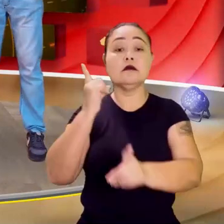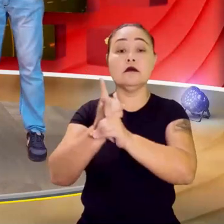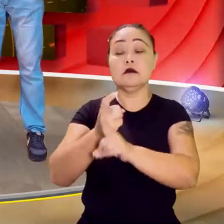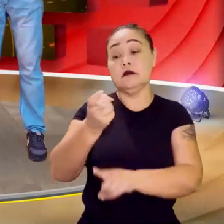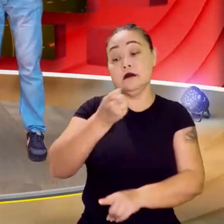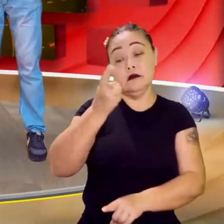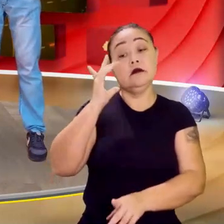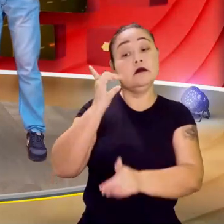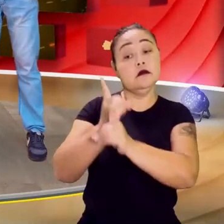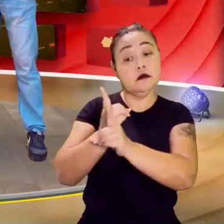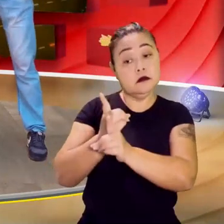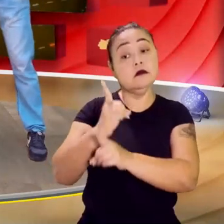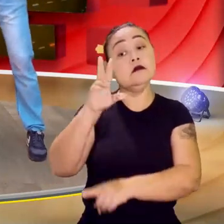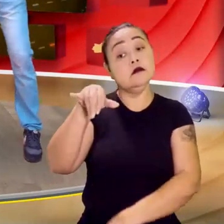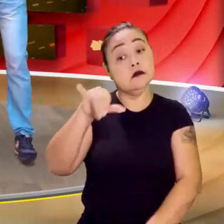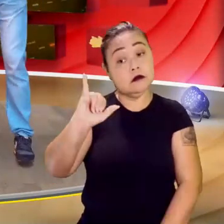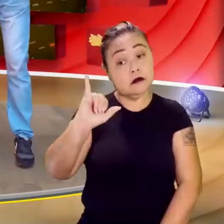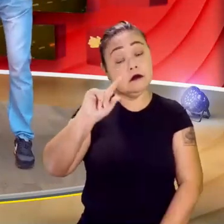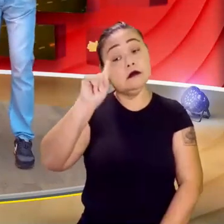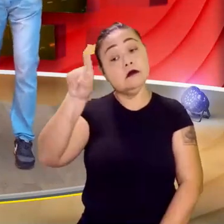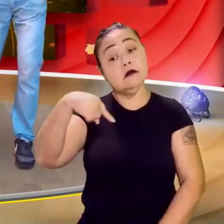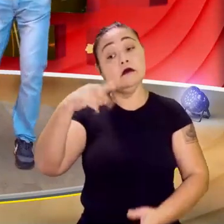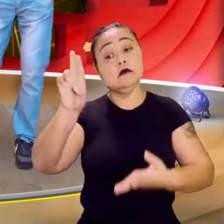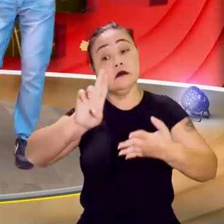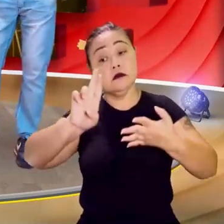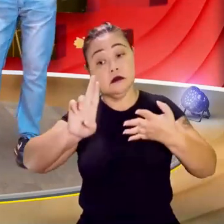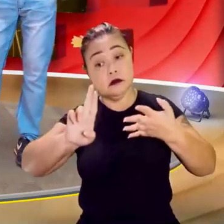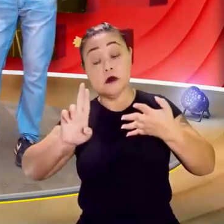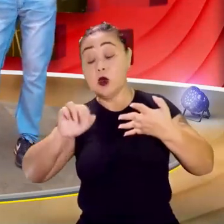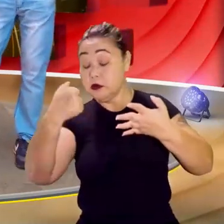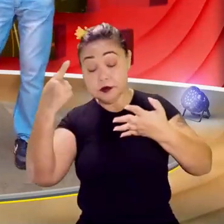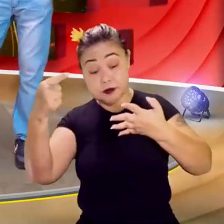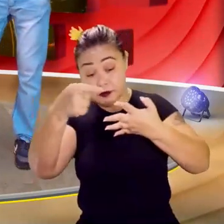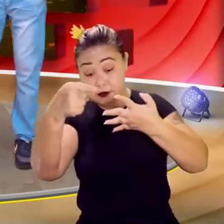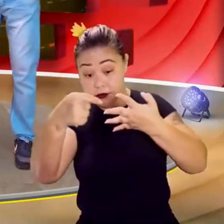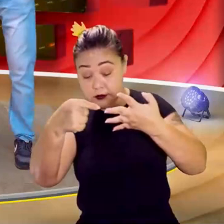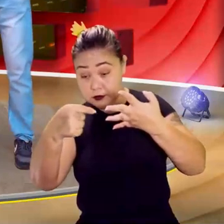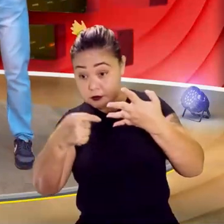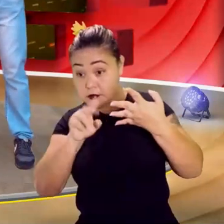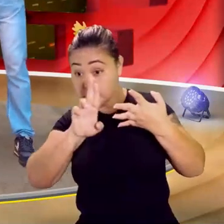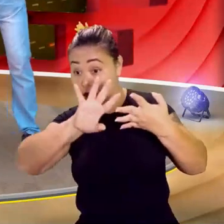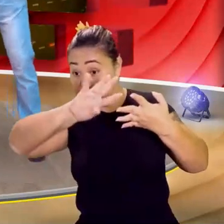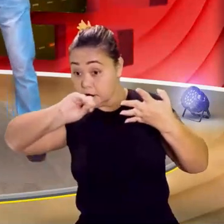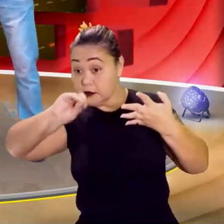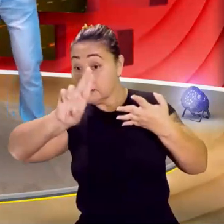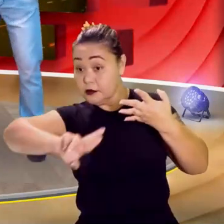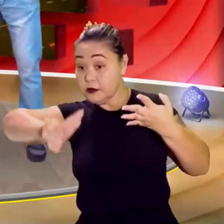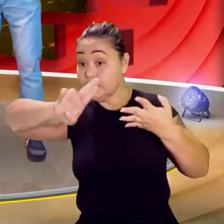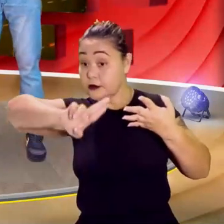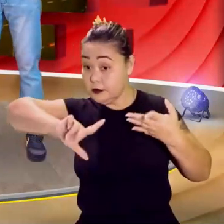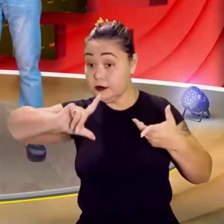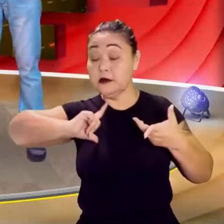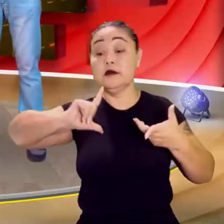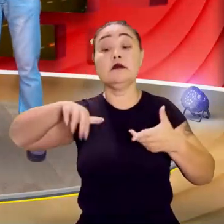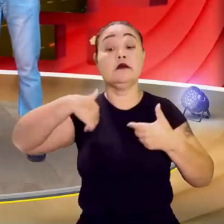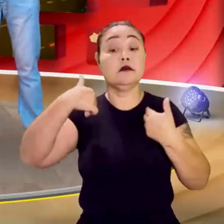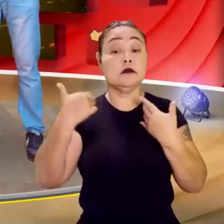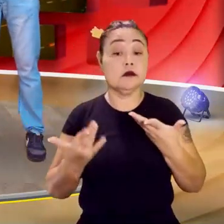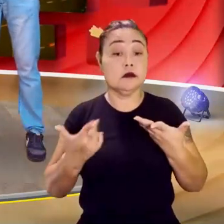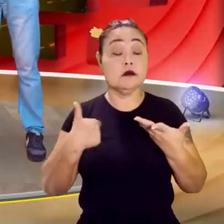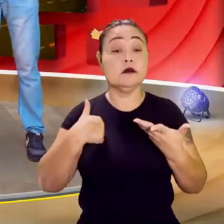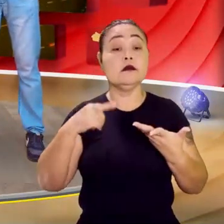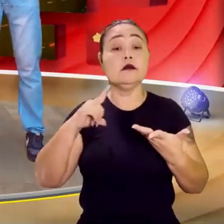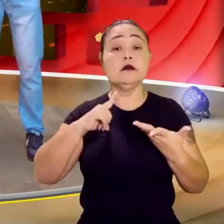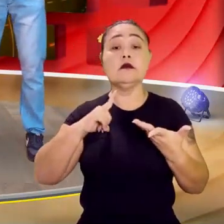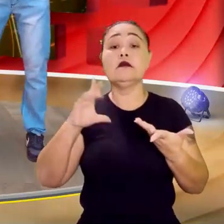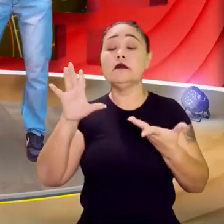de x e de y, você vai aplicar as consequências do logaritmo, né? Ou chamado de propriedade também. A gente já sabe que sobra